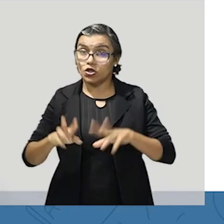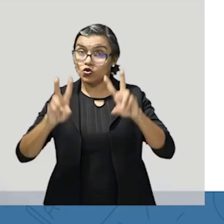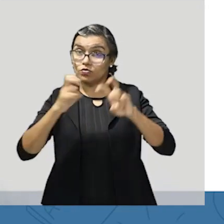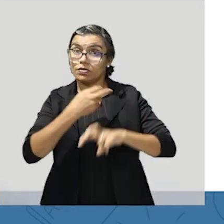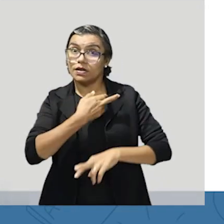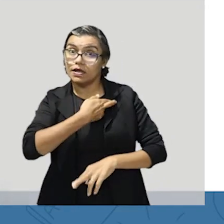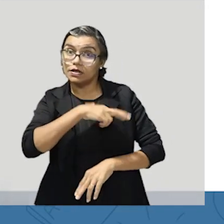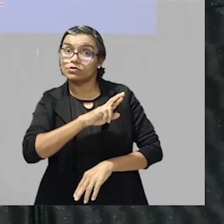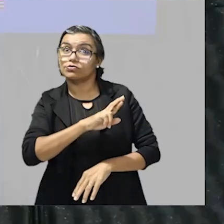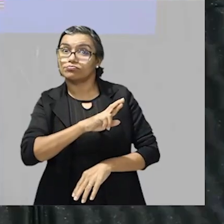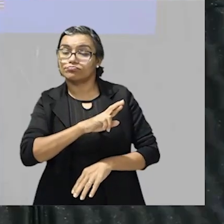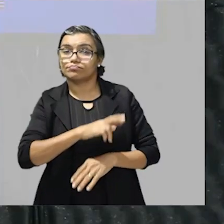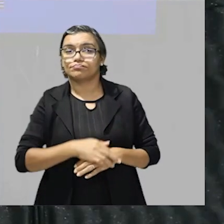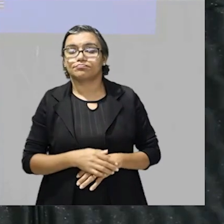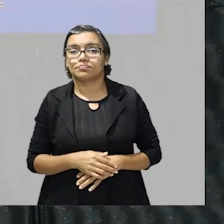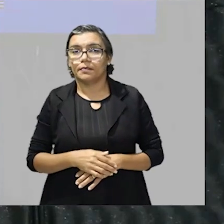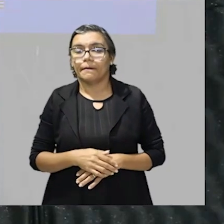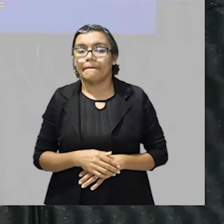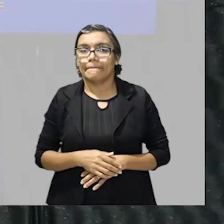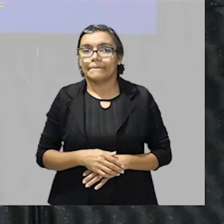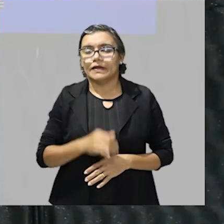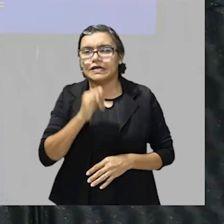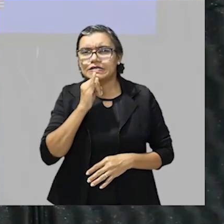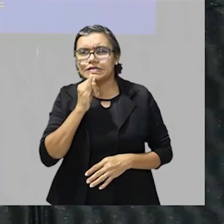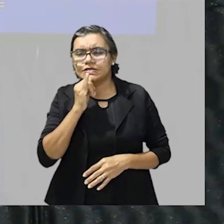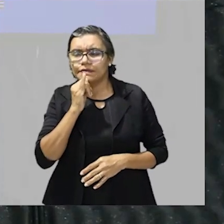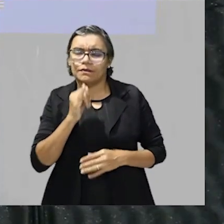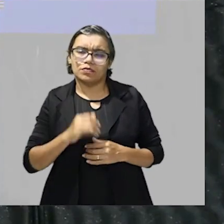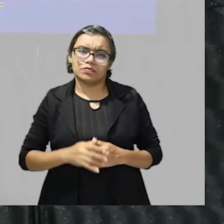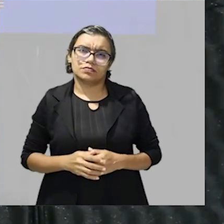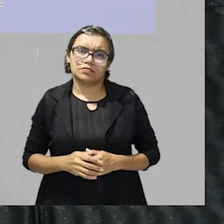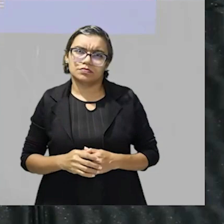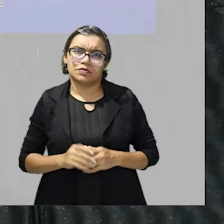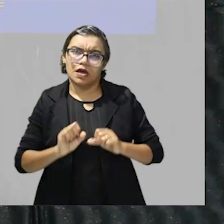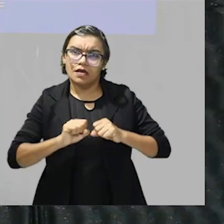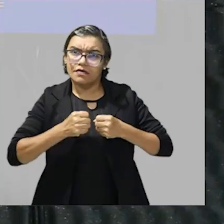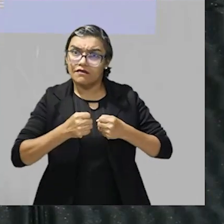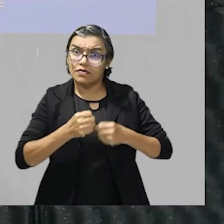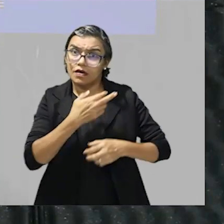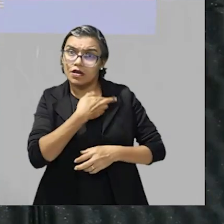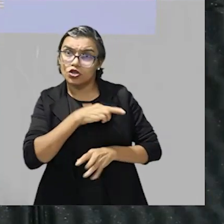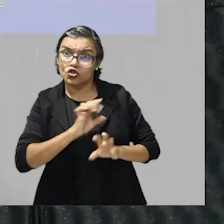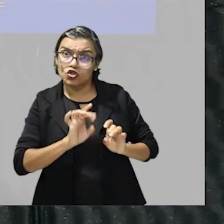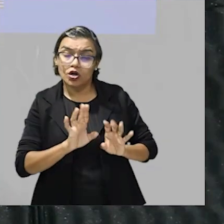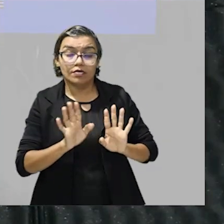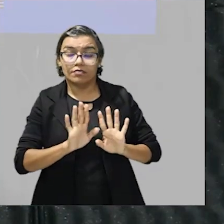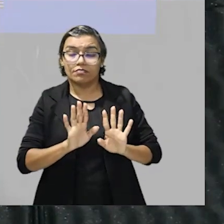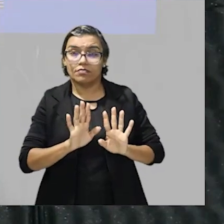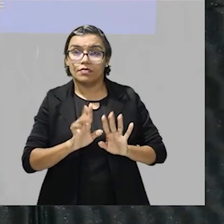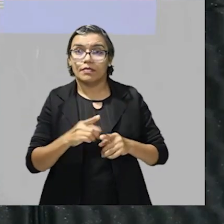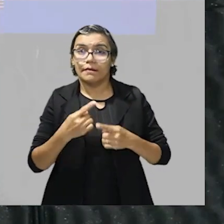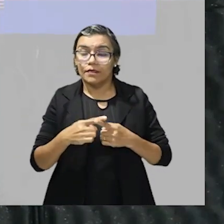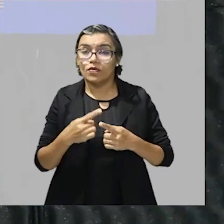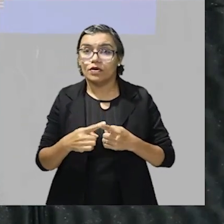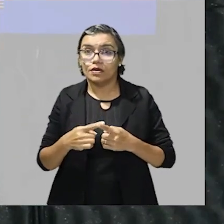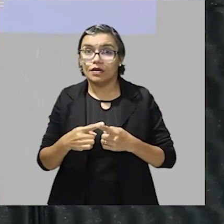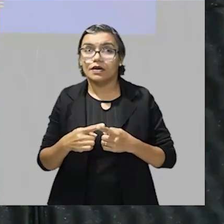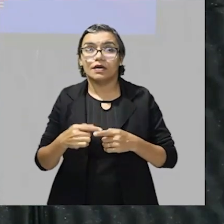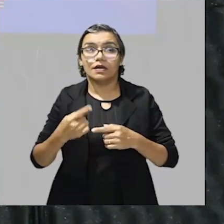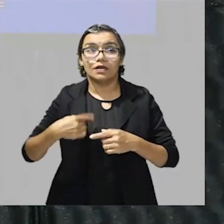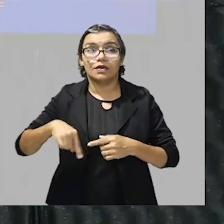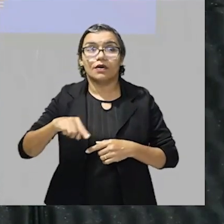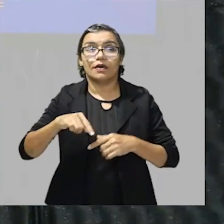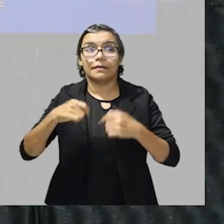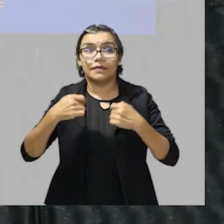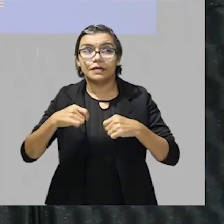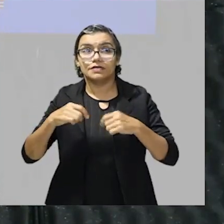é não por defesa por defender religião mas por defender o nosso respeito